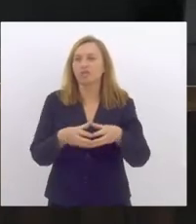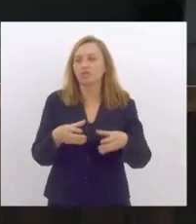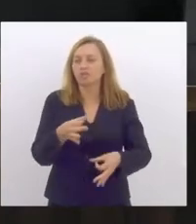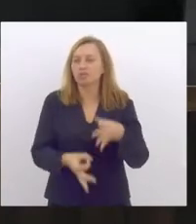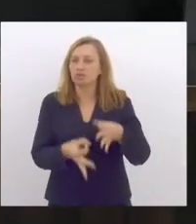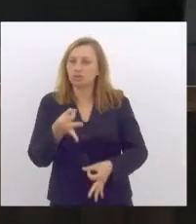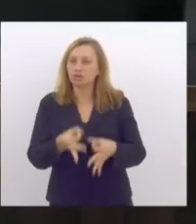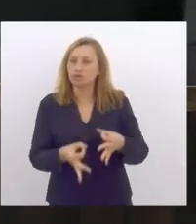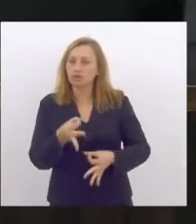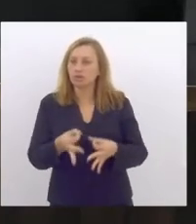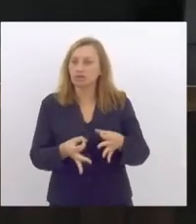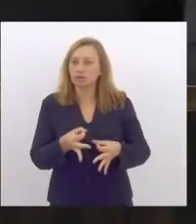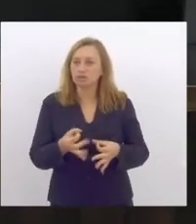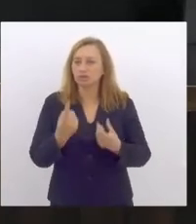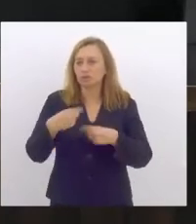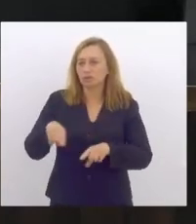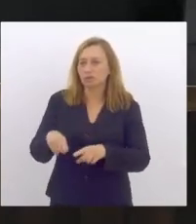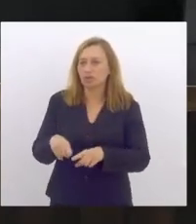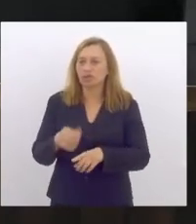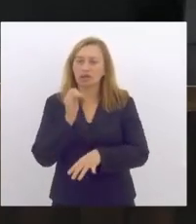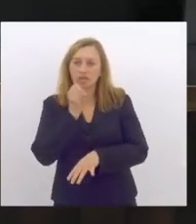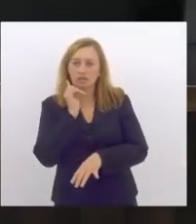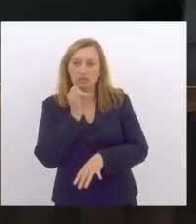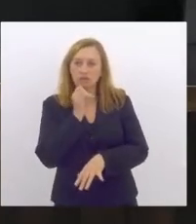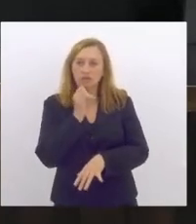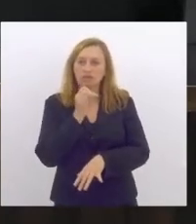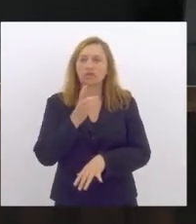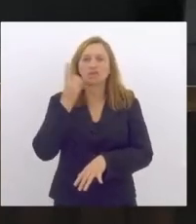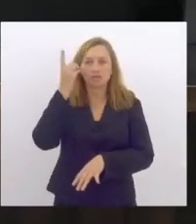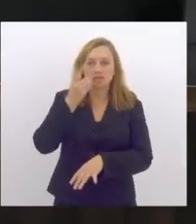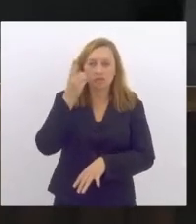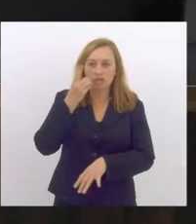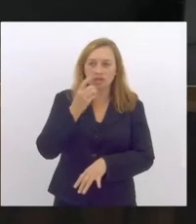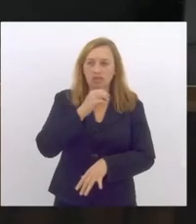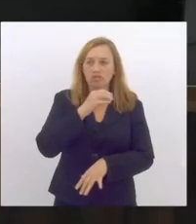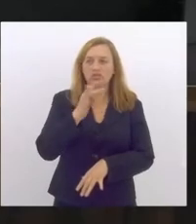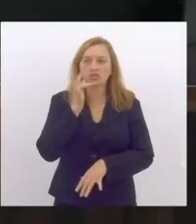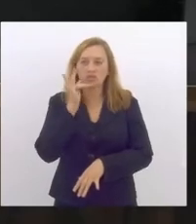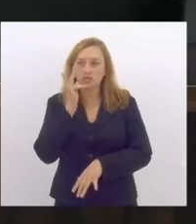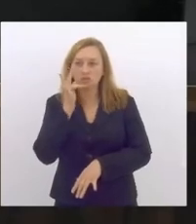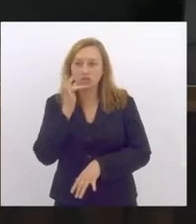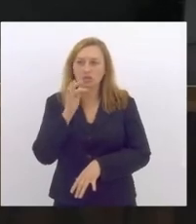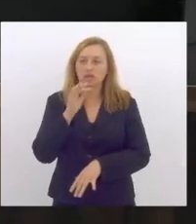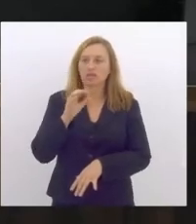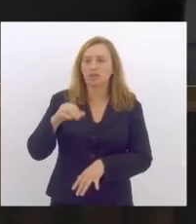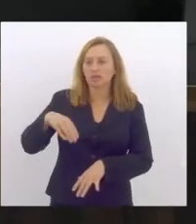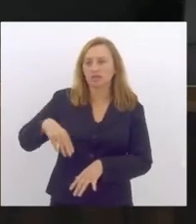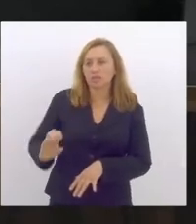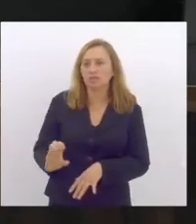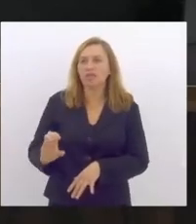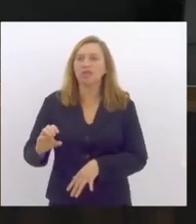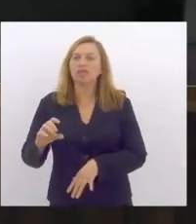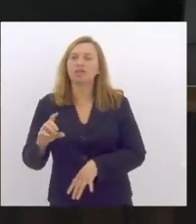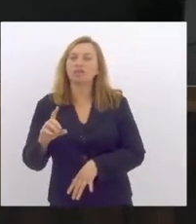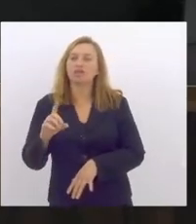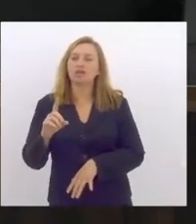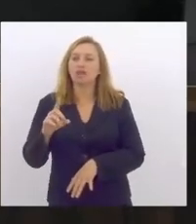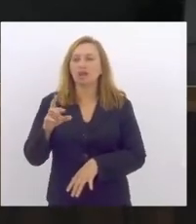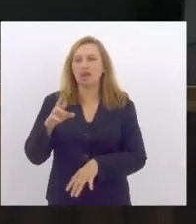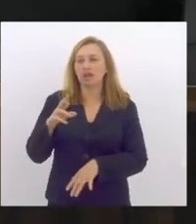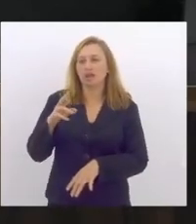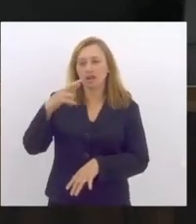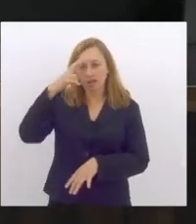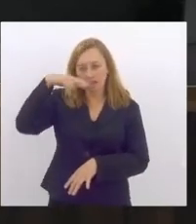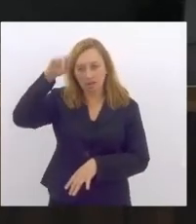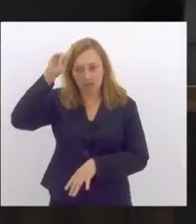Justiça, contrário. Relatores... Deputado Jorge Felipe Neto, Carlos Macedo, Carlos Mink, Dionísio Lins, Renan Ferreirinha, Márcio Pacheco,